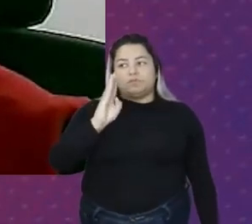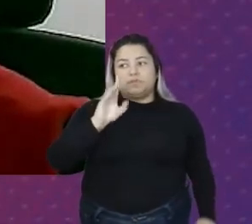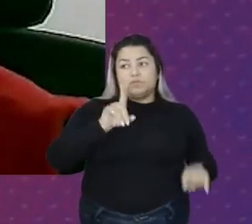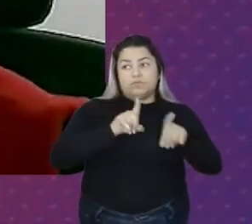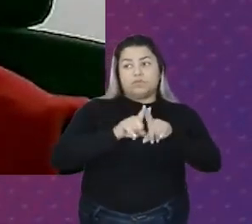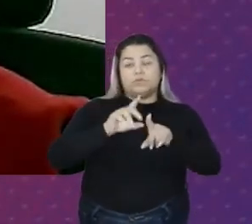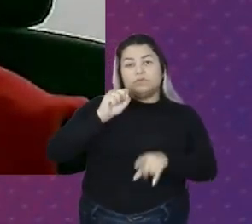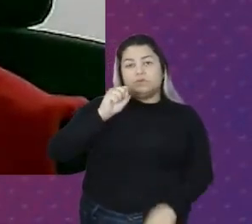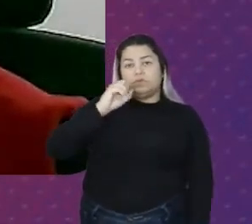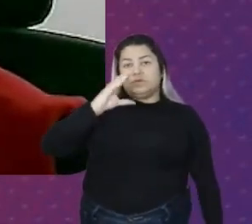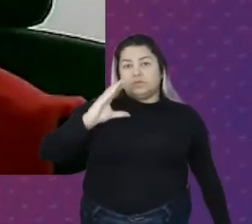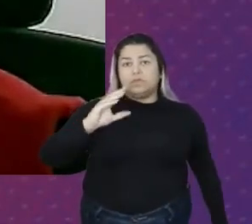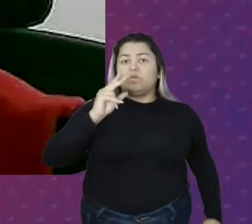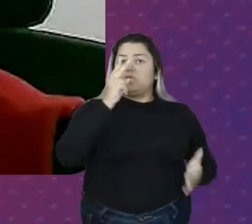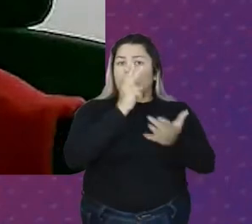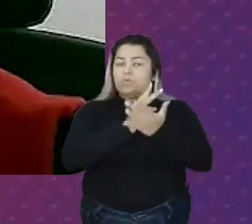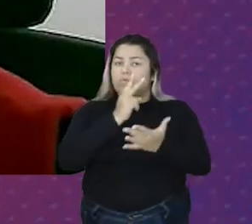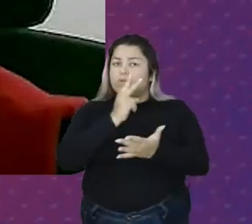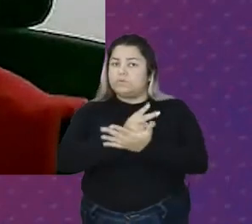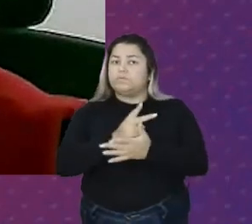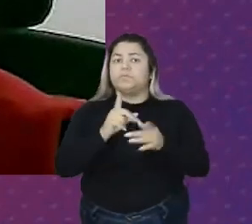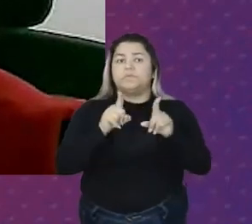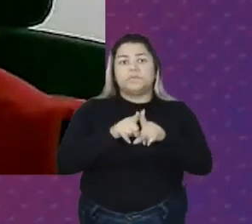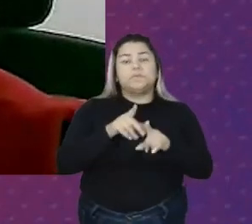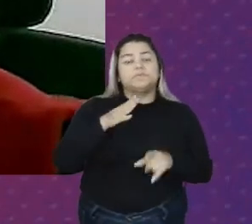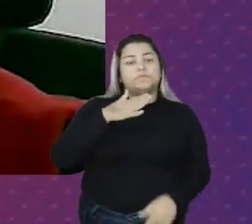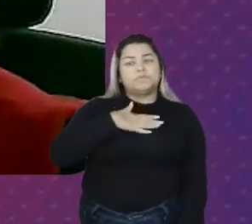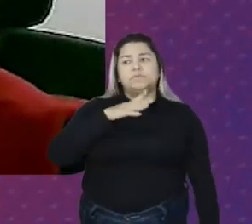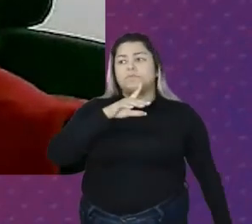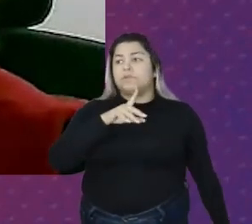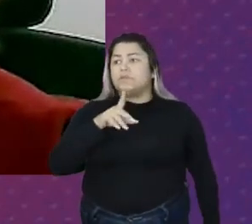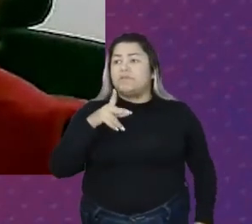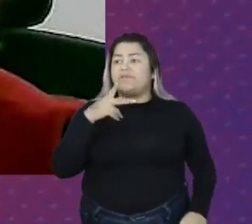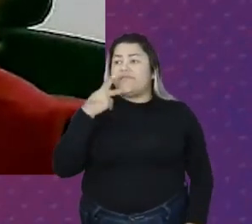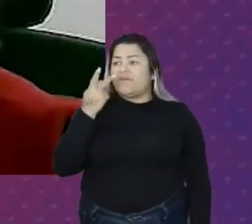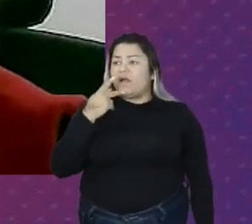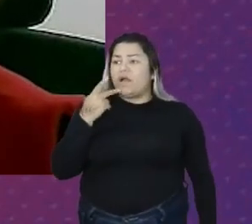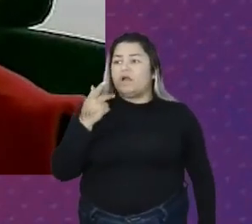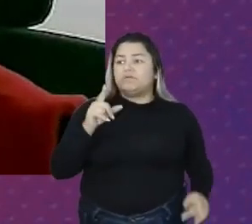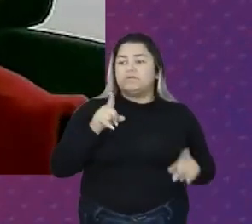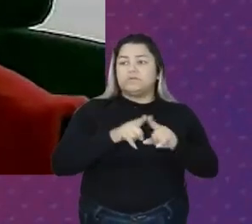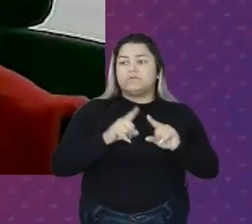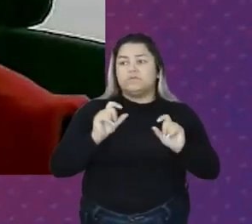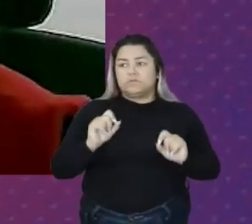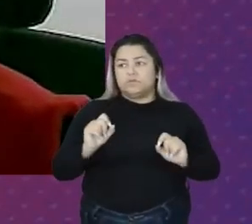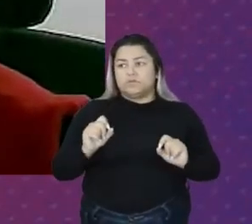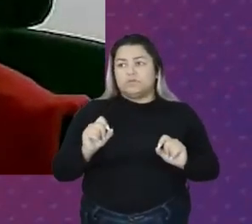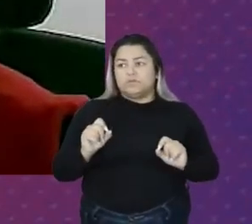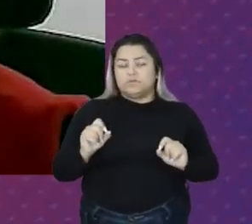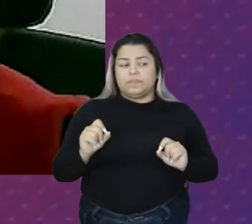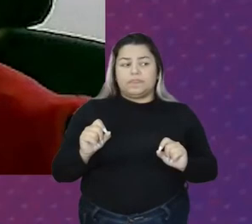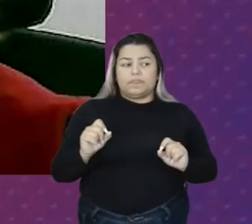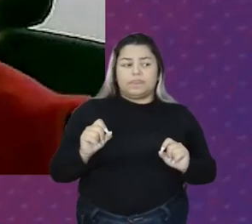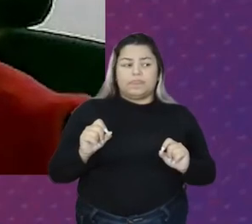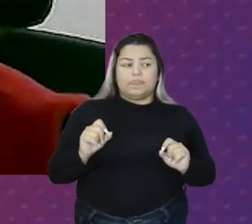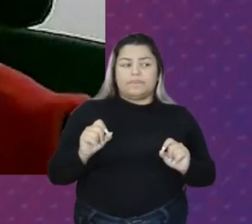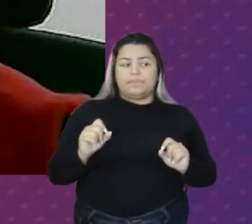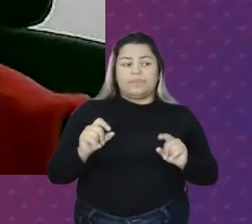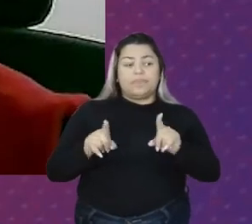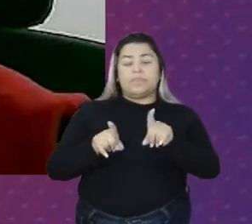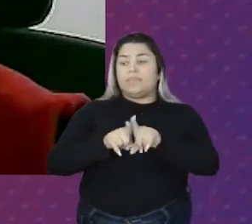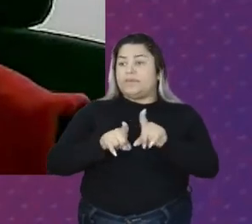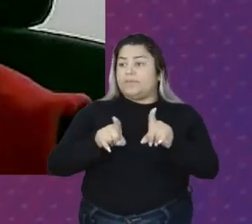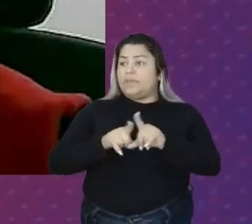Catarina, com o mesmo recado para mim e ameaças, e inclusive